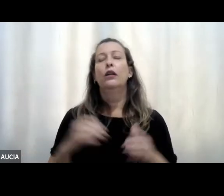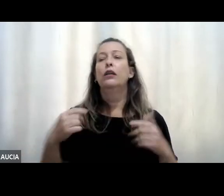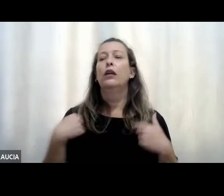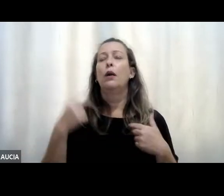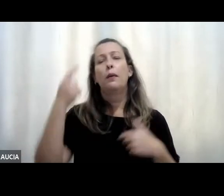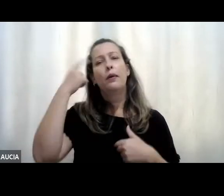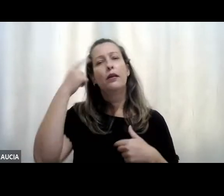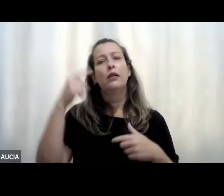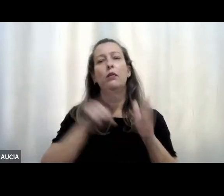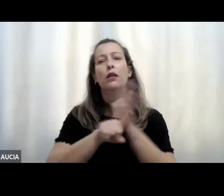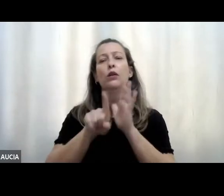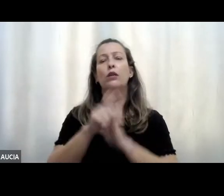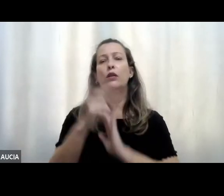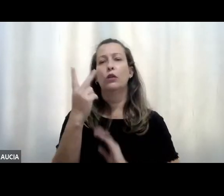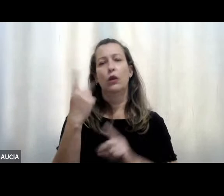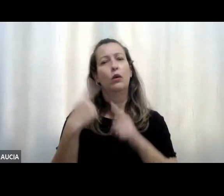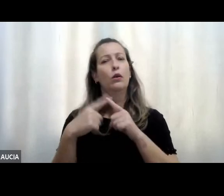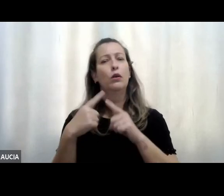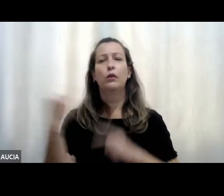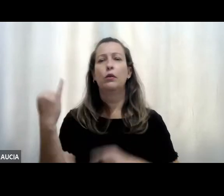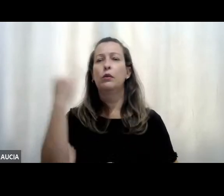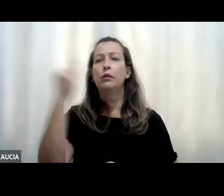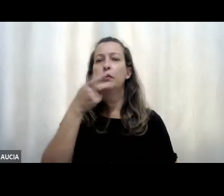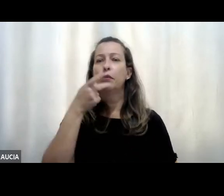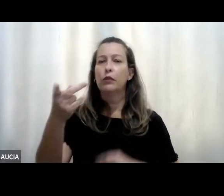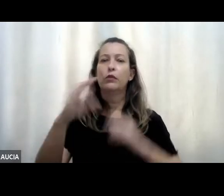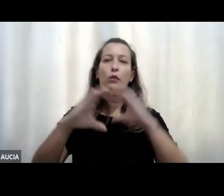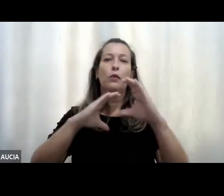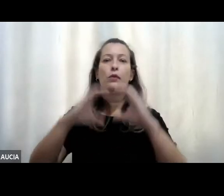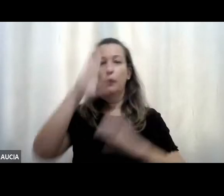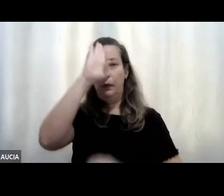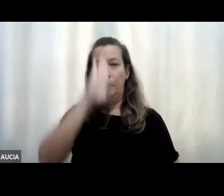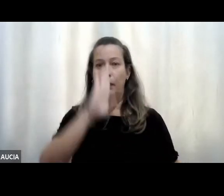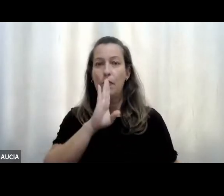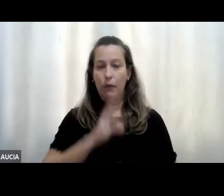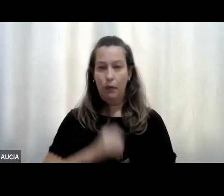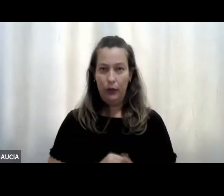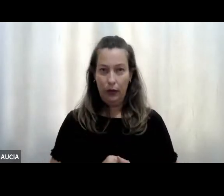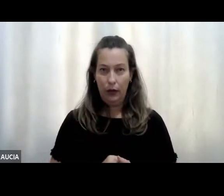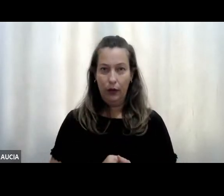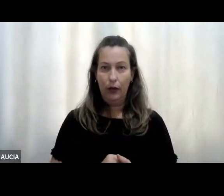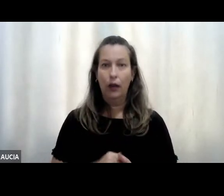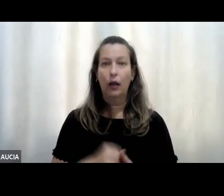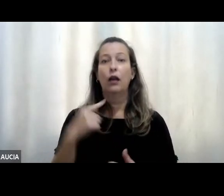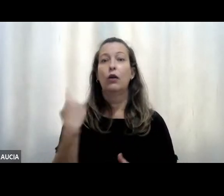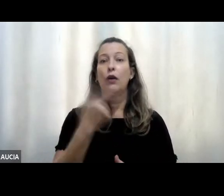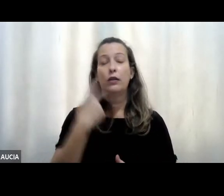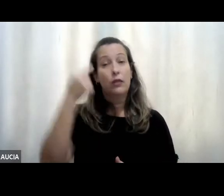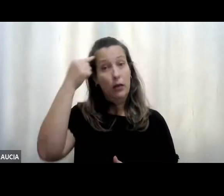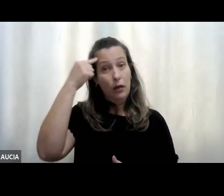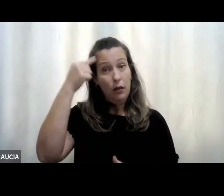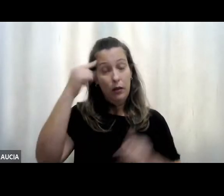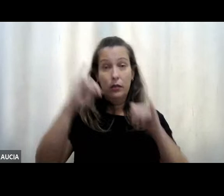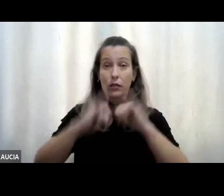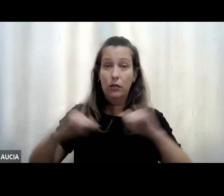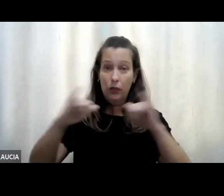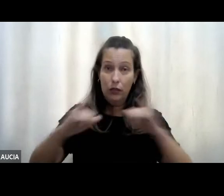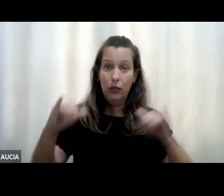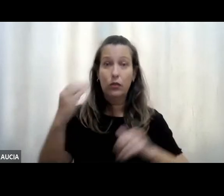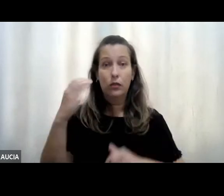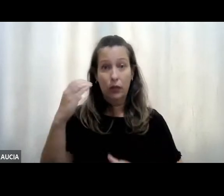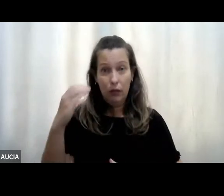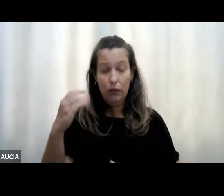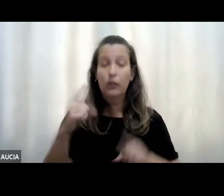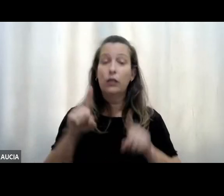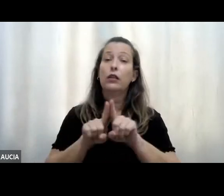perguntas, né? Por que é importante falar de comunicação pública, né? Quando a gente pensa em divulgação científica, e por que é importante a